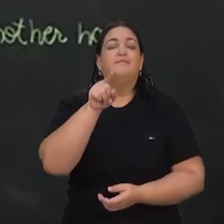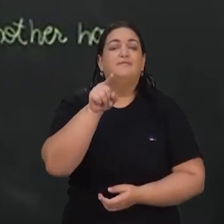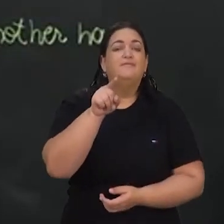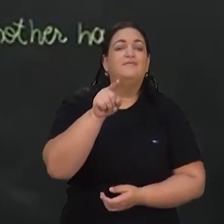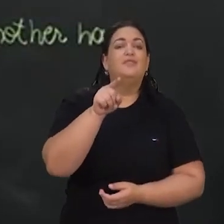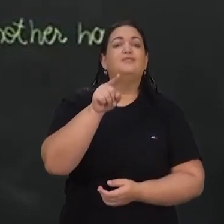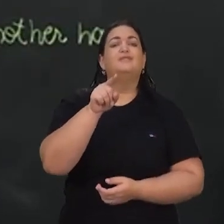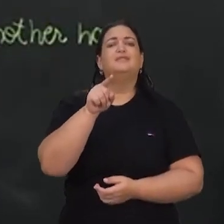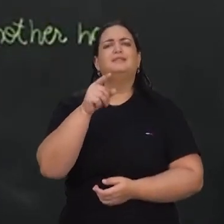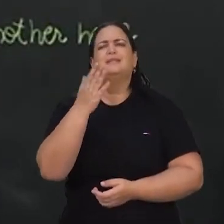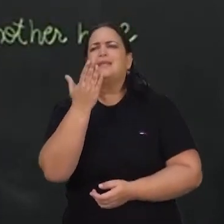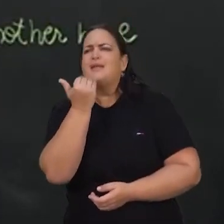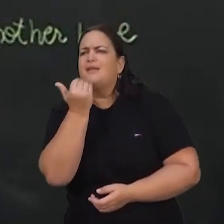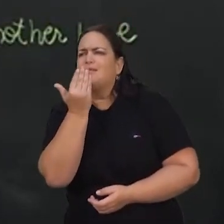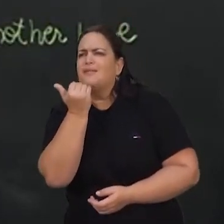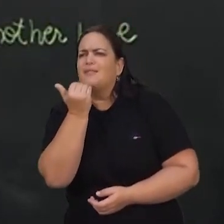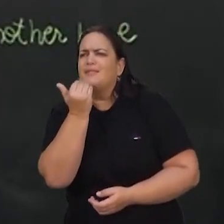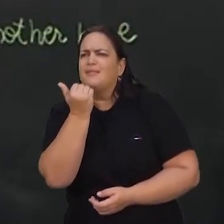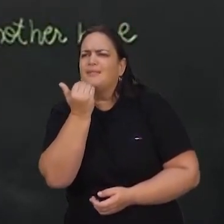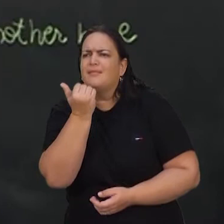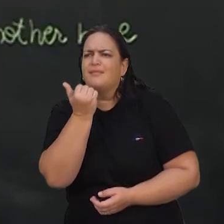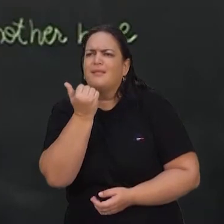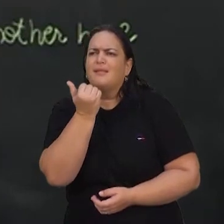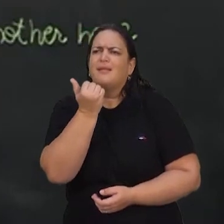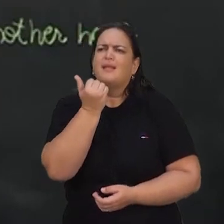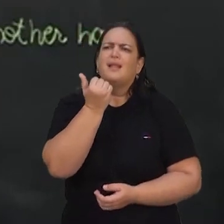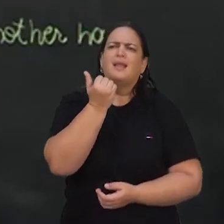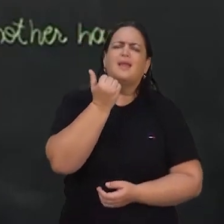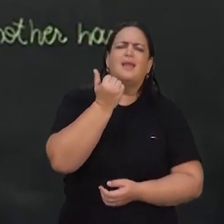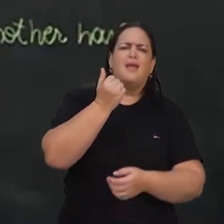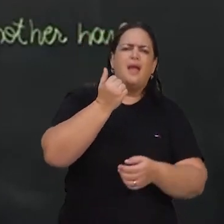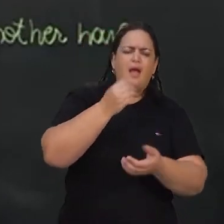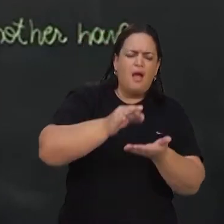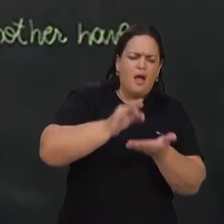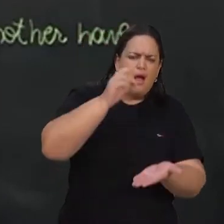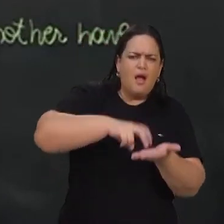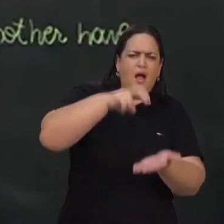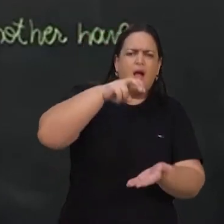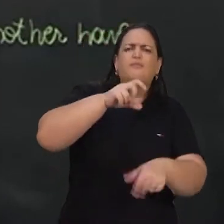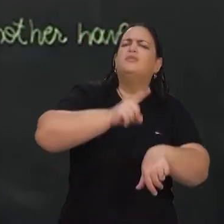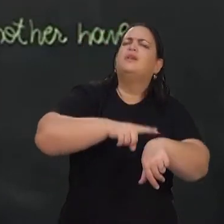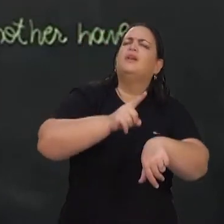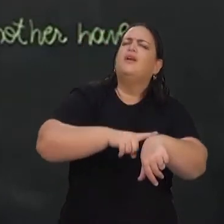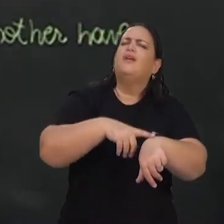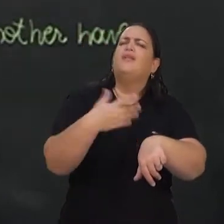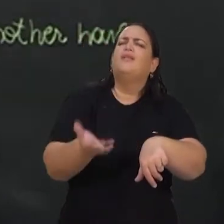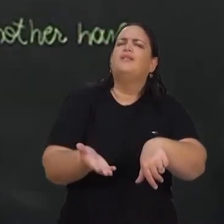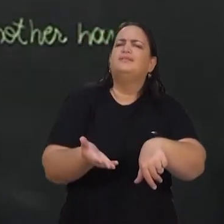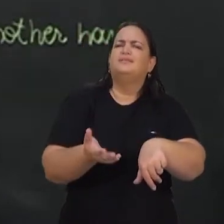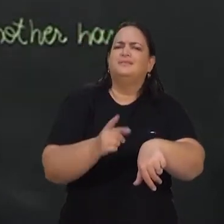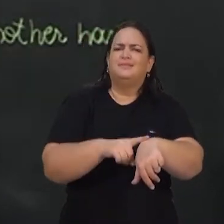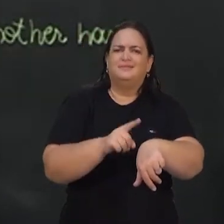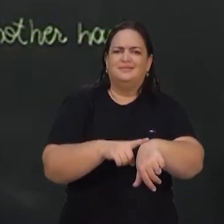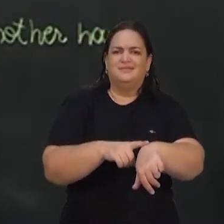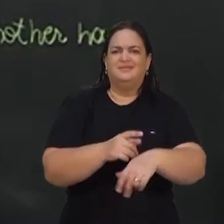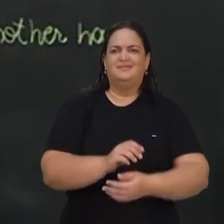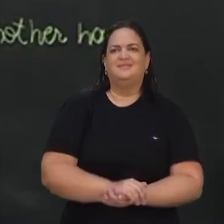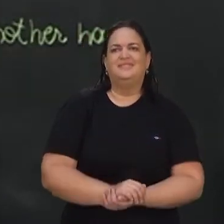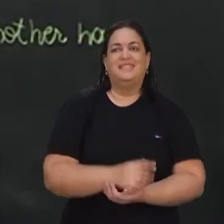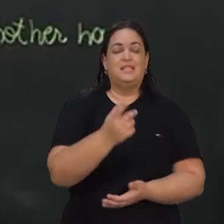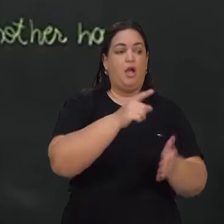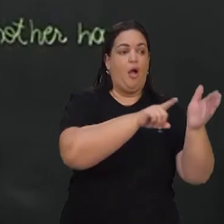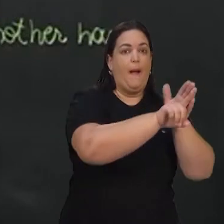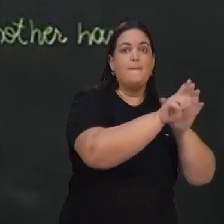você geralmente, normalmente, toma café da manhã? Então, ó, vejam, de uma